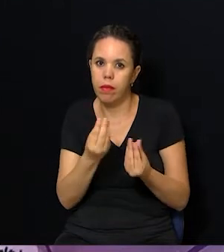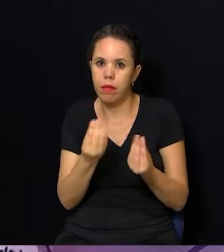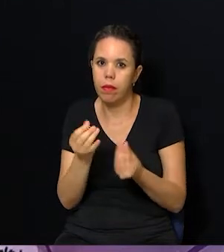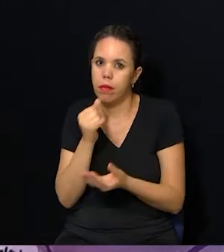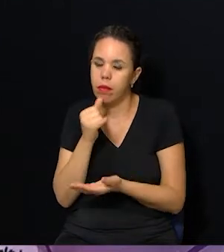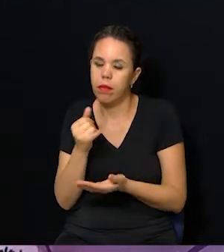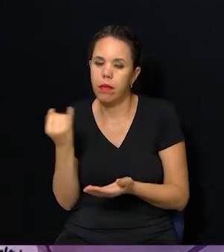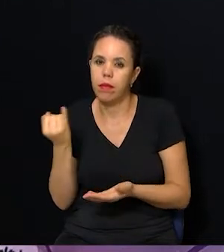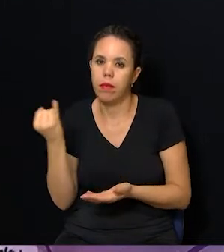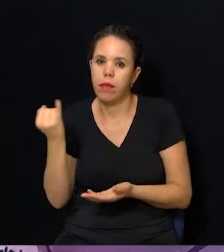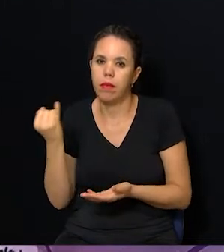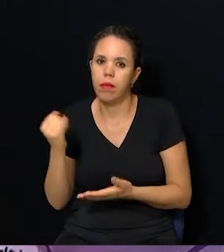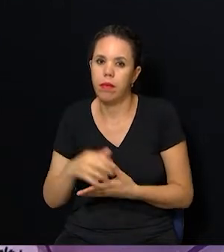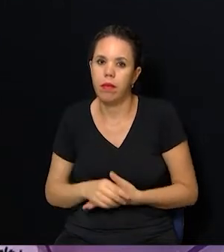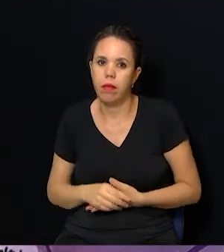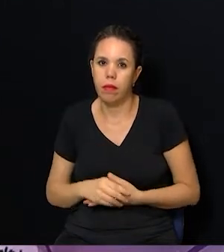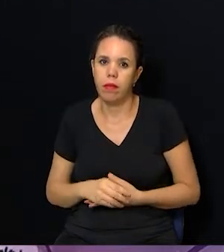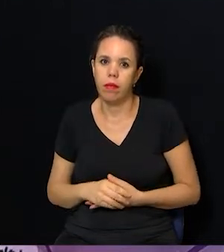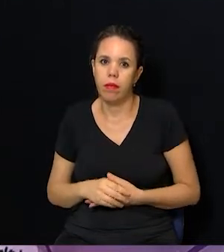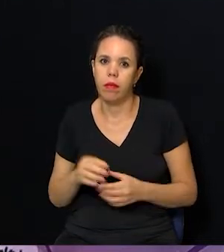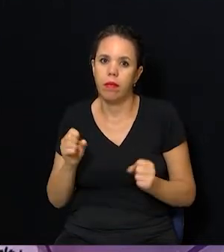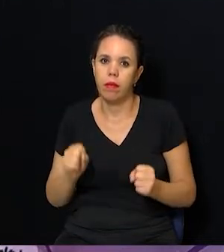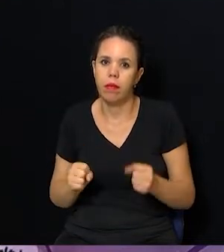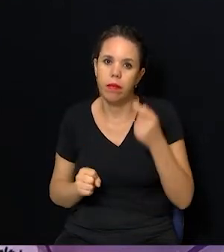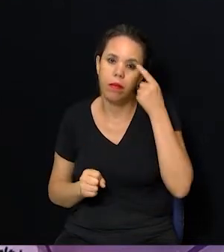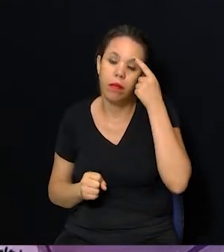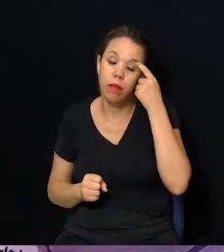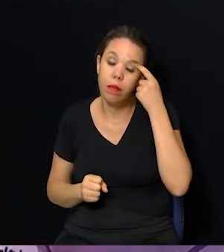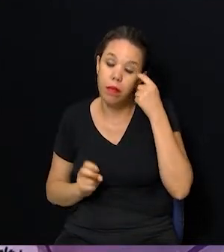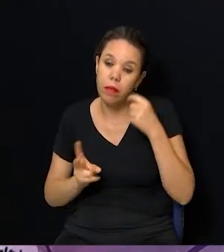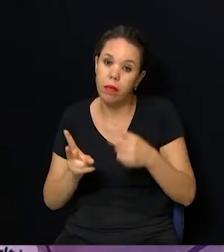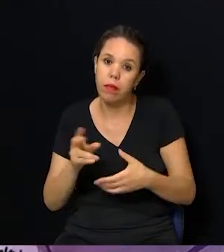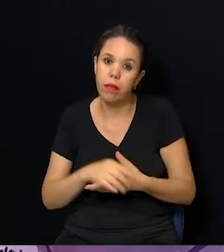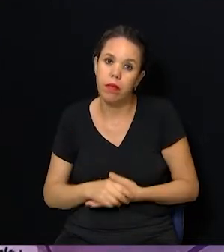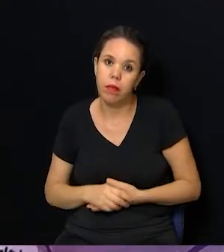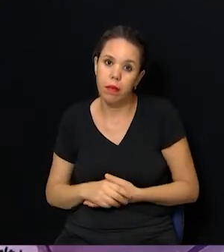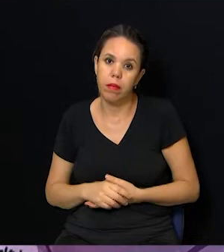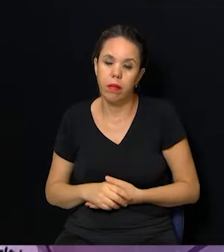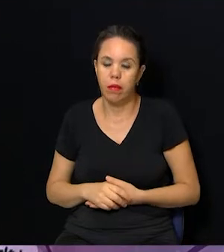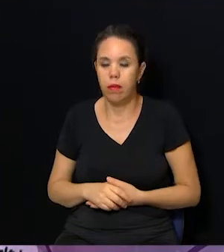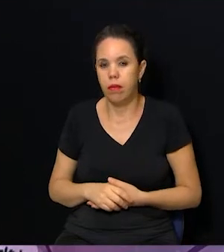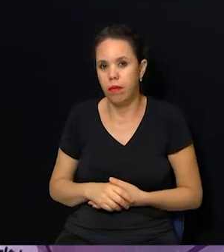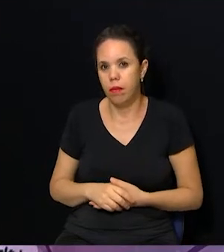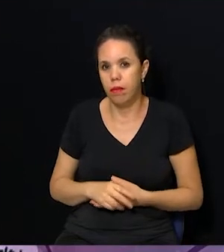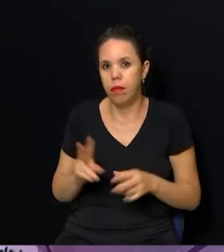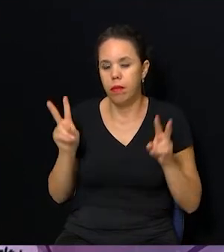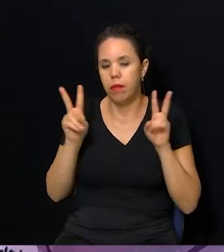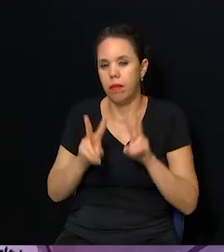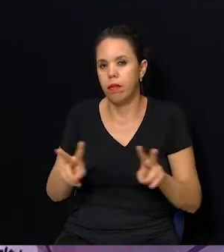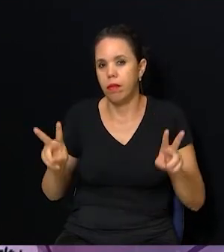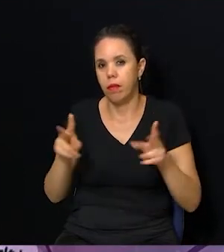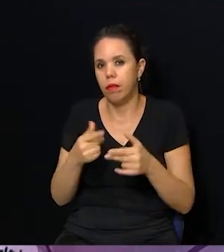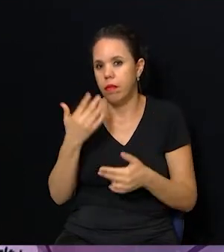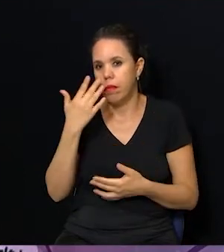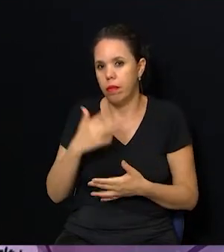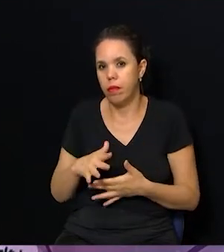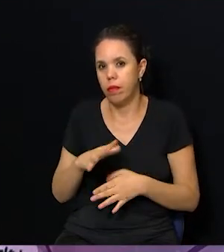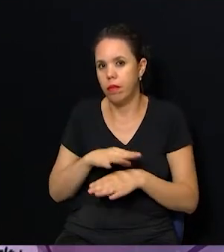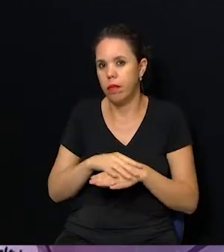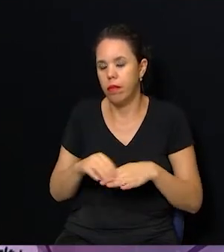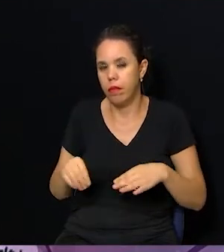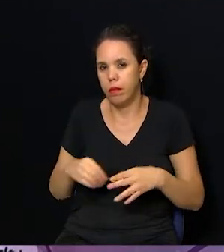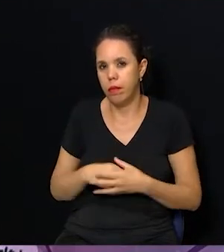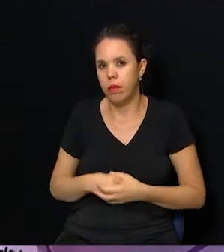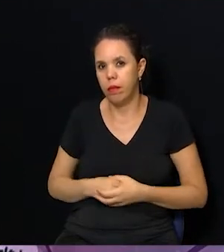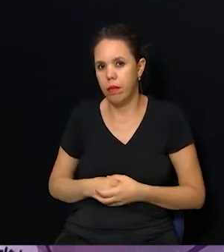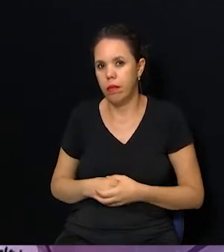exemplos, mas um importante exemplo de você poder manter a visão da criança e curar a